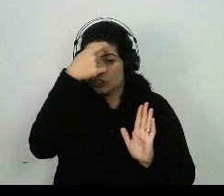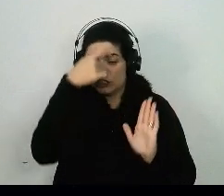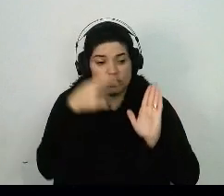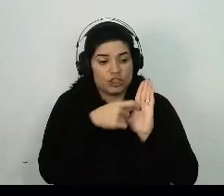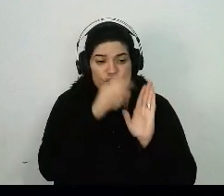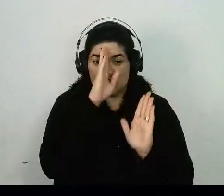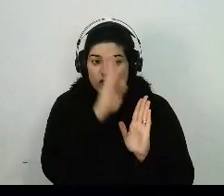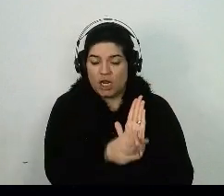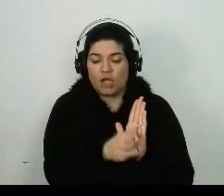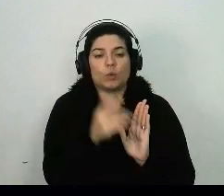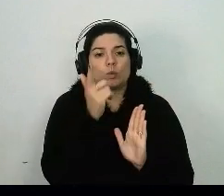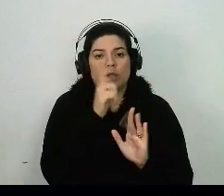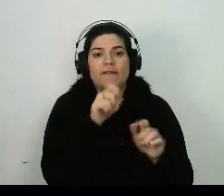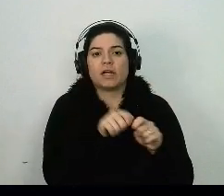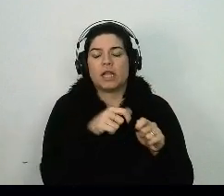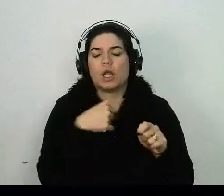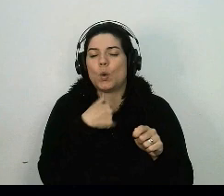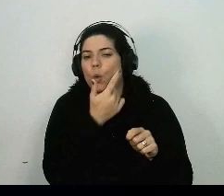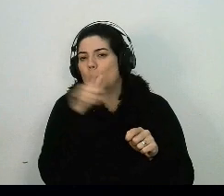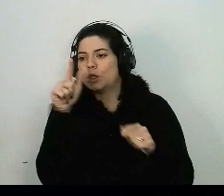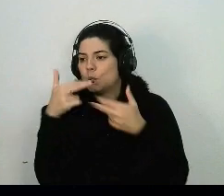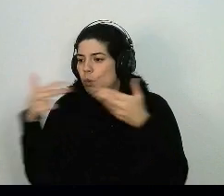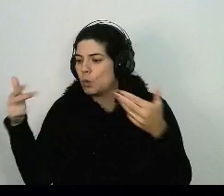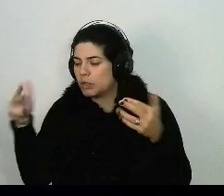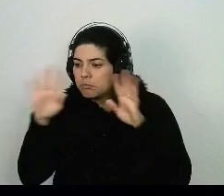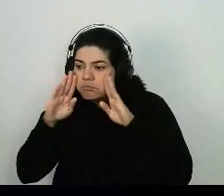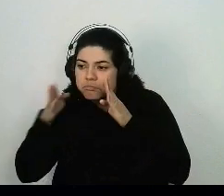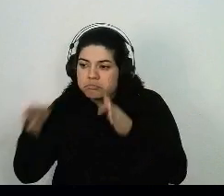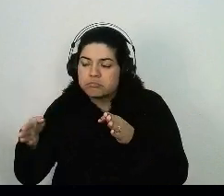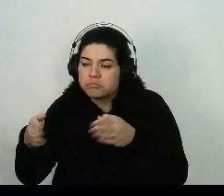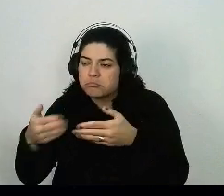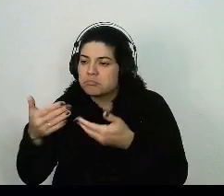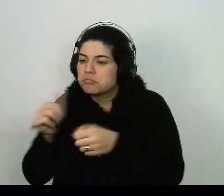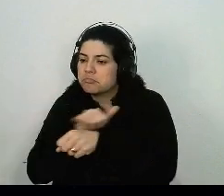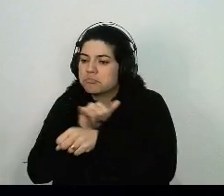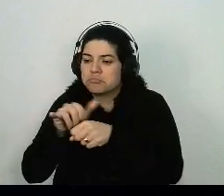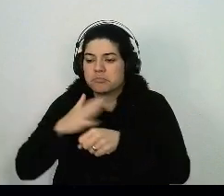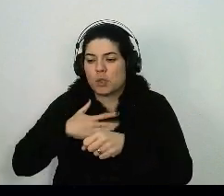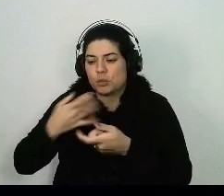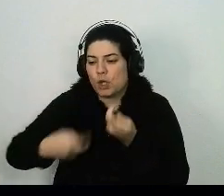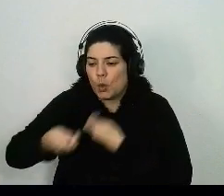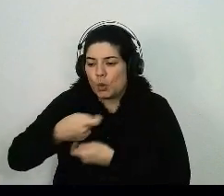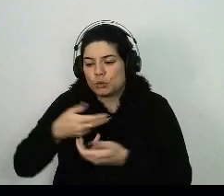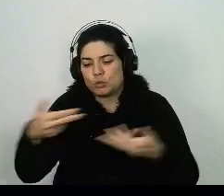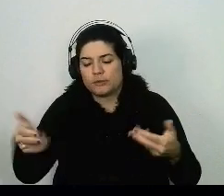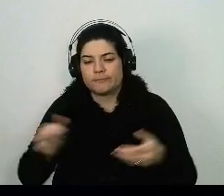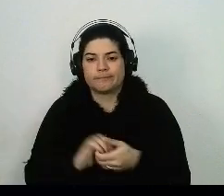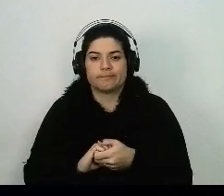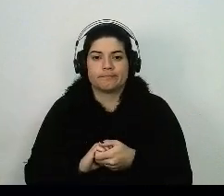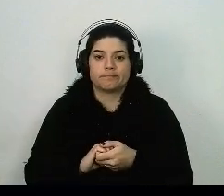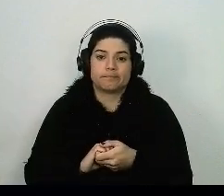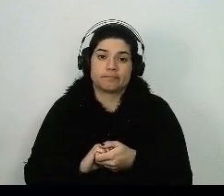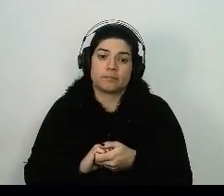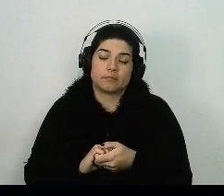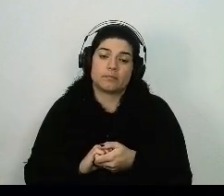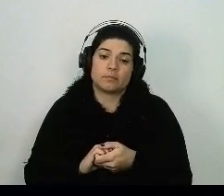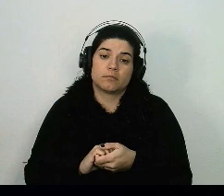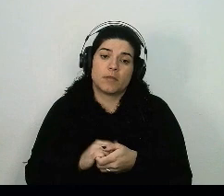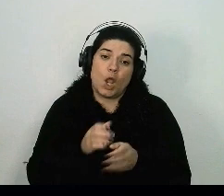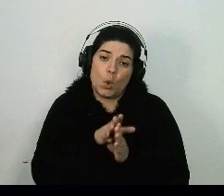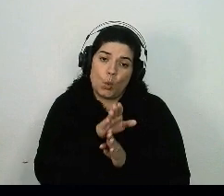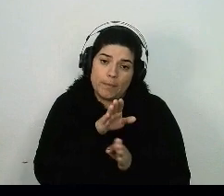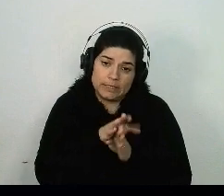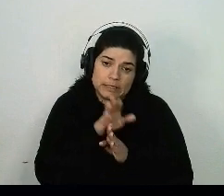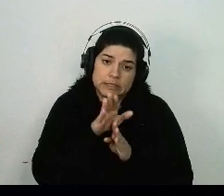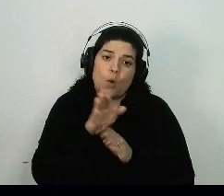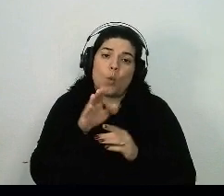e eu vou poder me concentrar em decisões mais estratégicas do meu negócio e tudo mais. Recomendações personalizadas, a gente falou disso, né? Agora